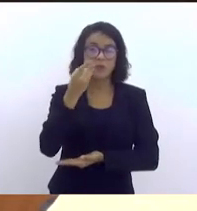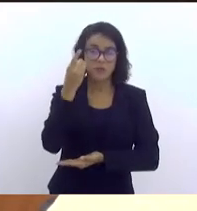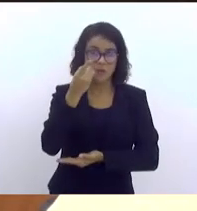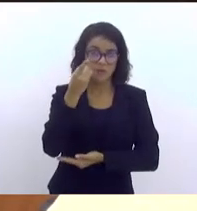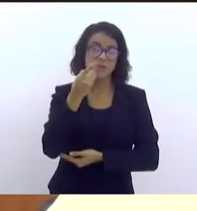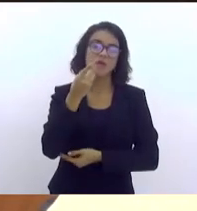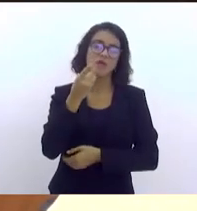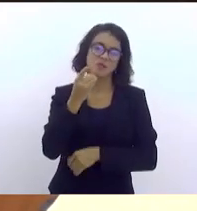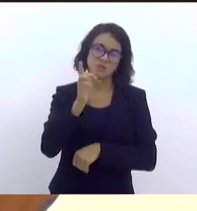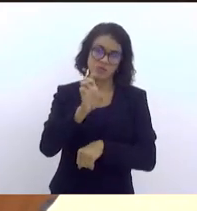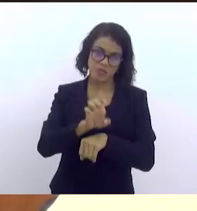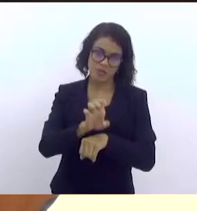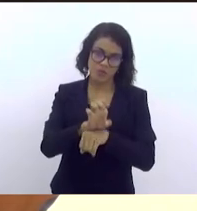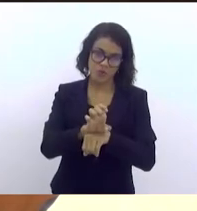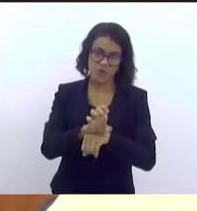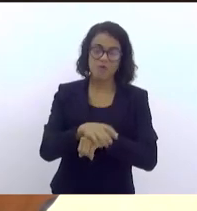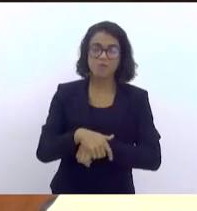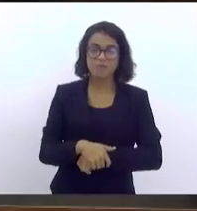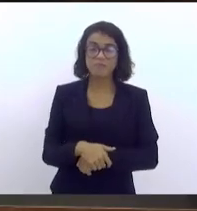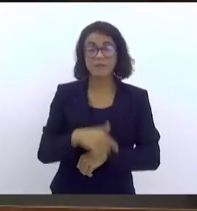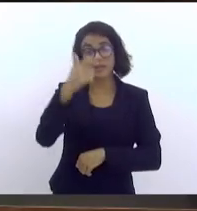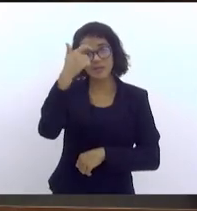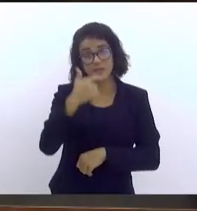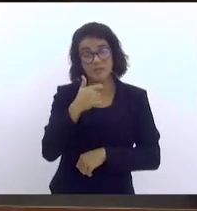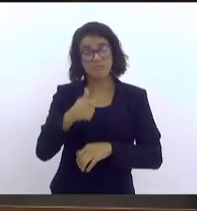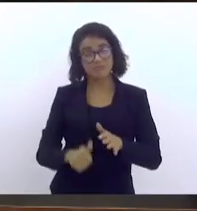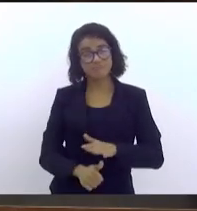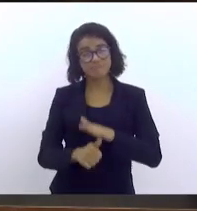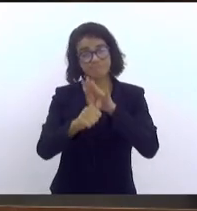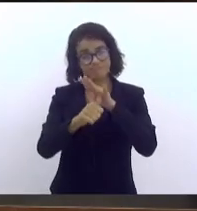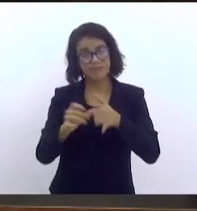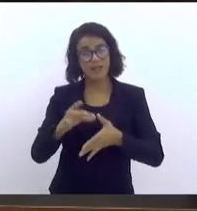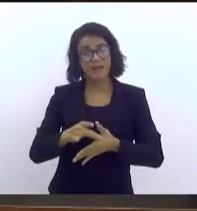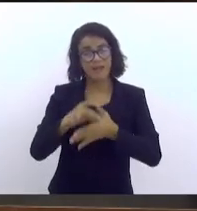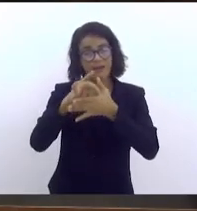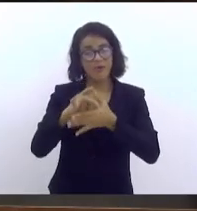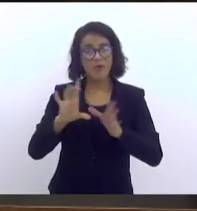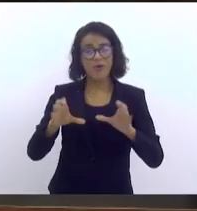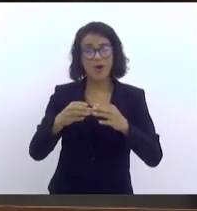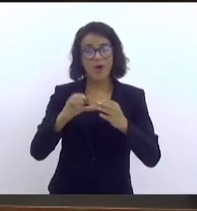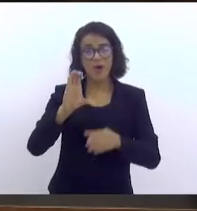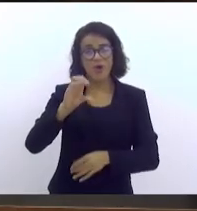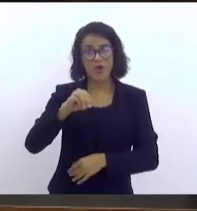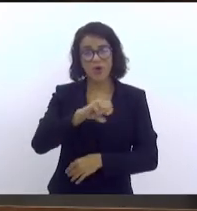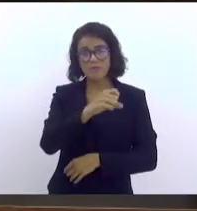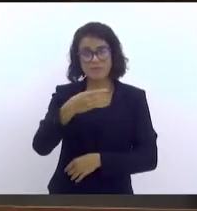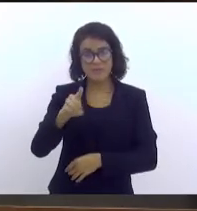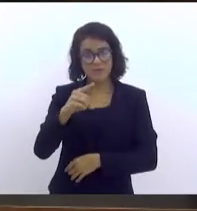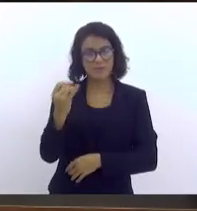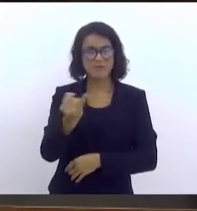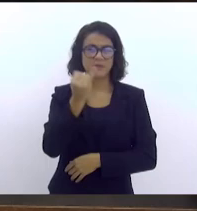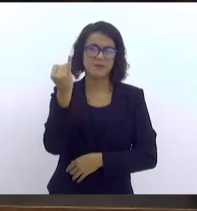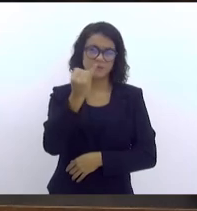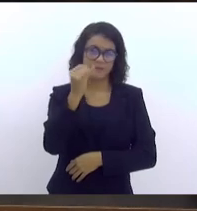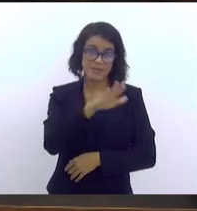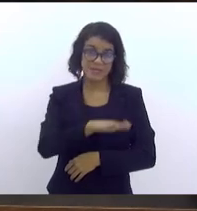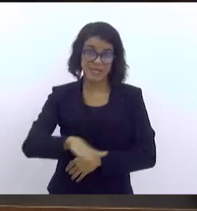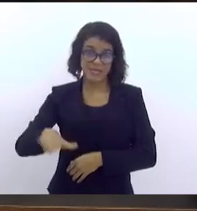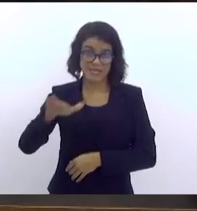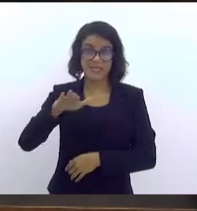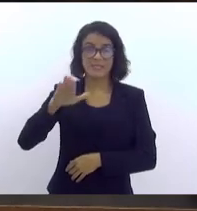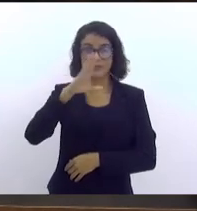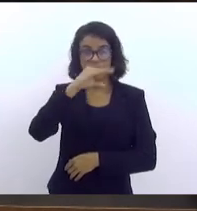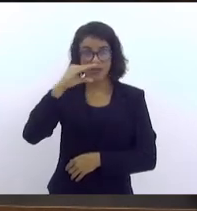estou deputado estadual e tô presidindo alguma comissão muito importante que é da criança do Adolescente da